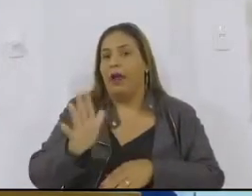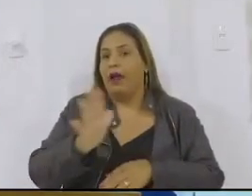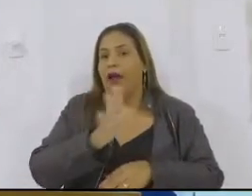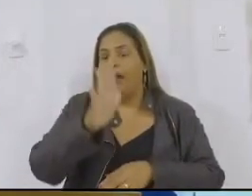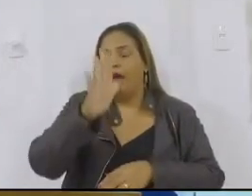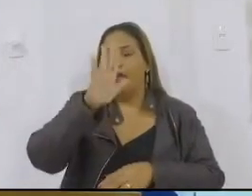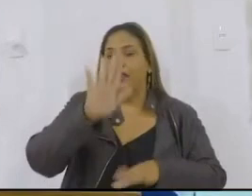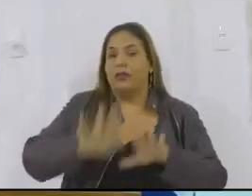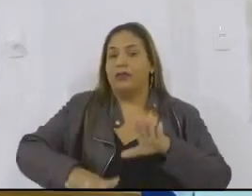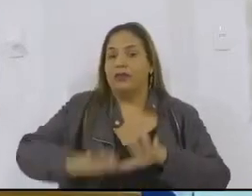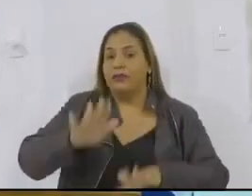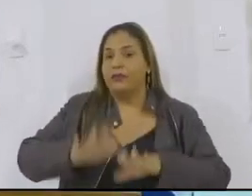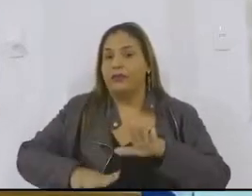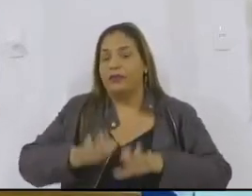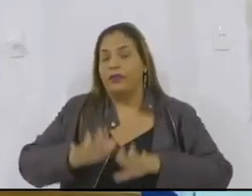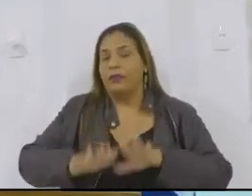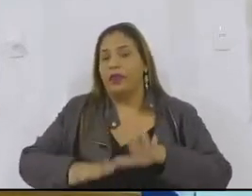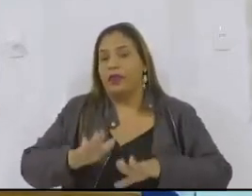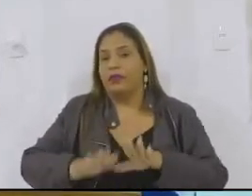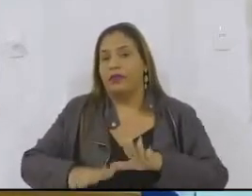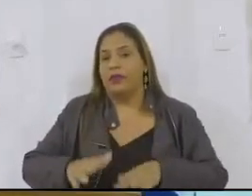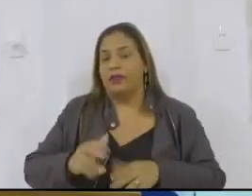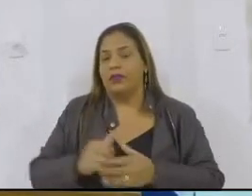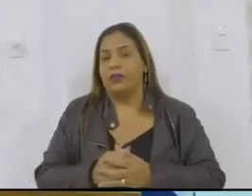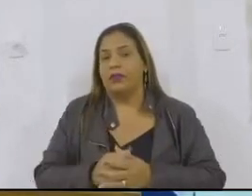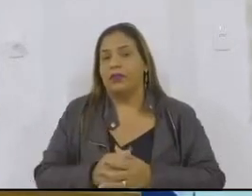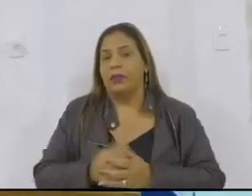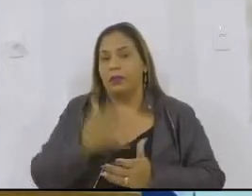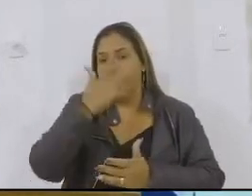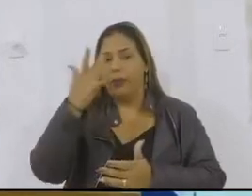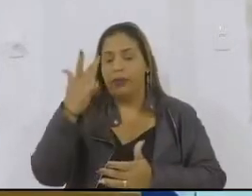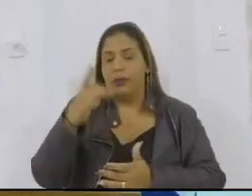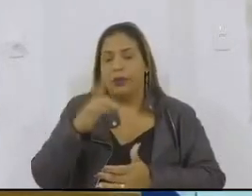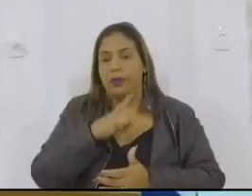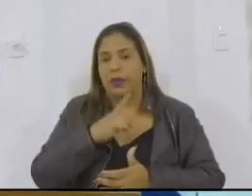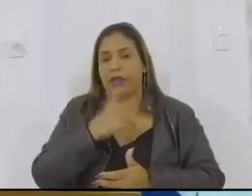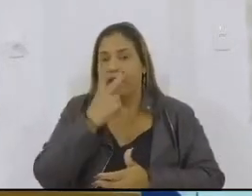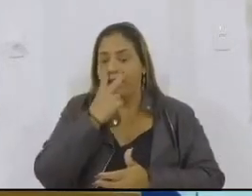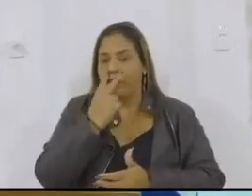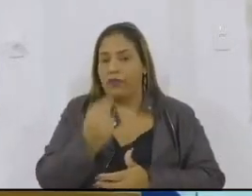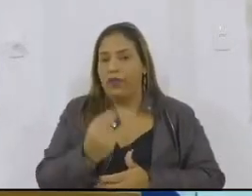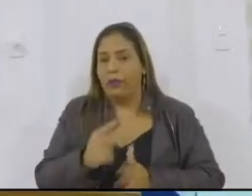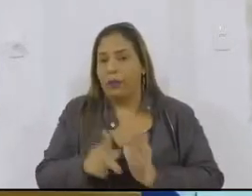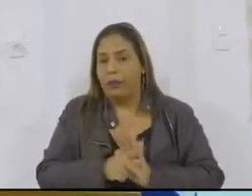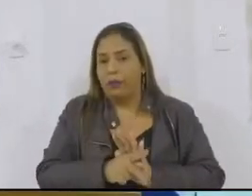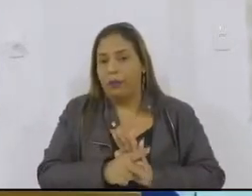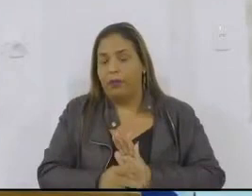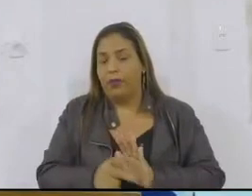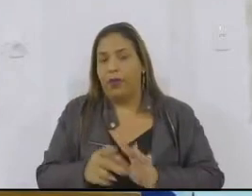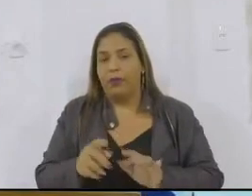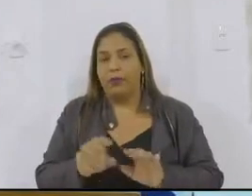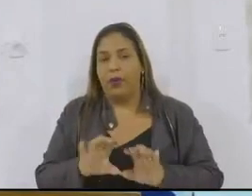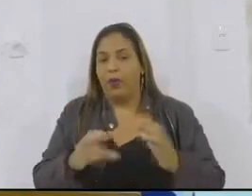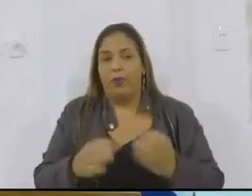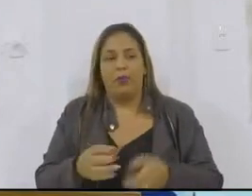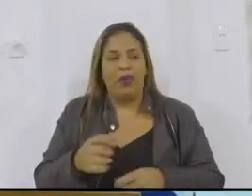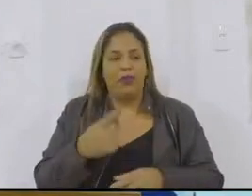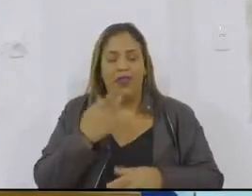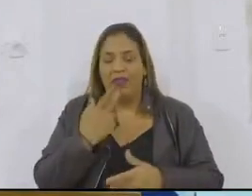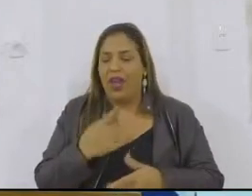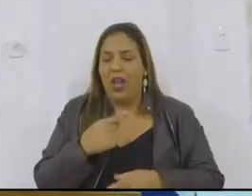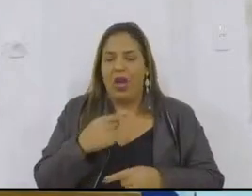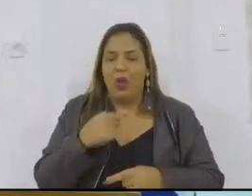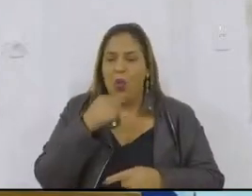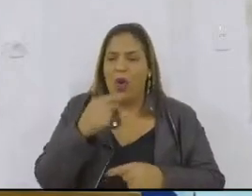vezes, os donos de vans, né, que compram uma van, quer trabalhar, não tem cooperativa, não consegue se encaixar, o que acha pela frente, eles vão,